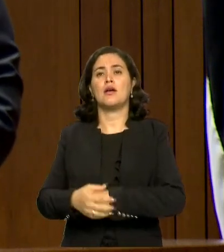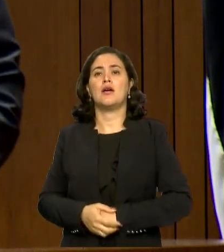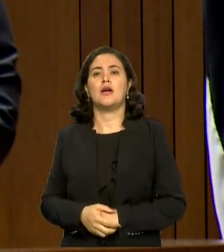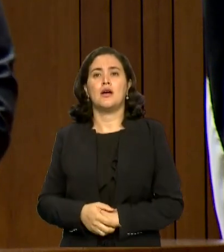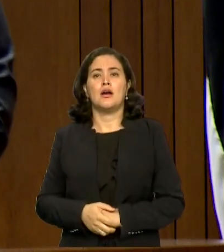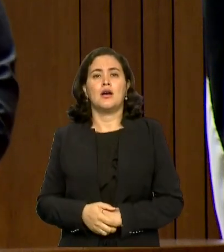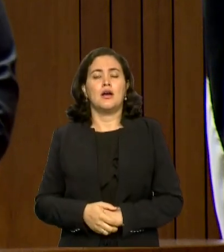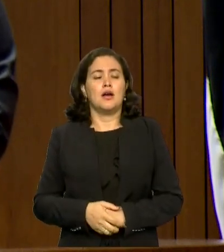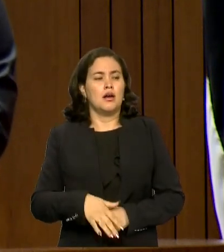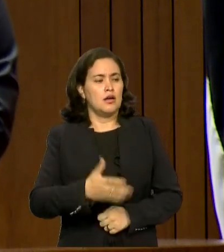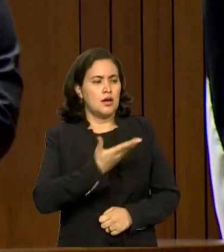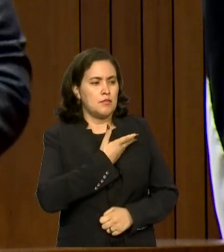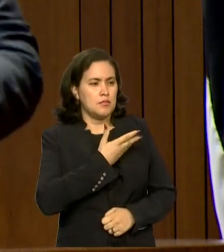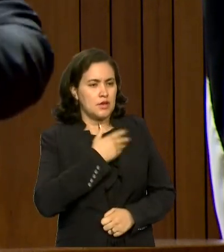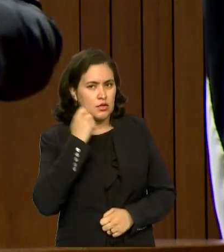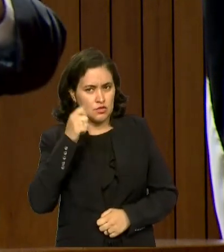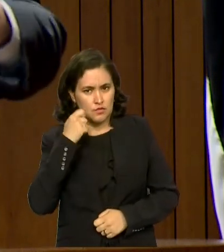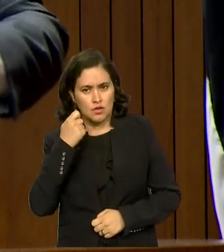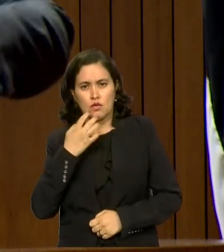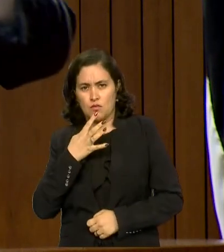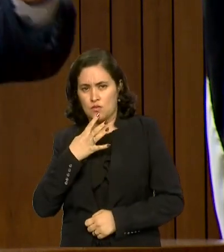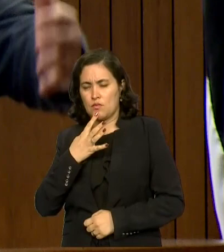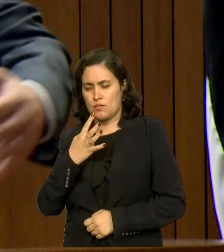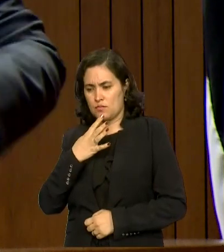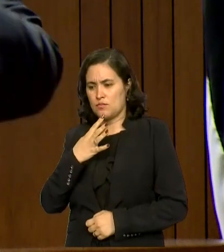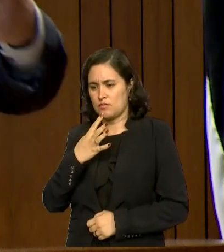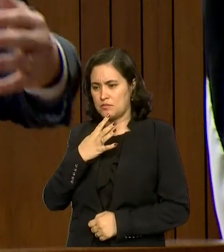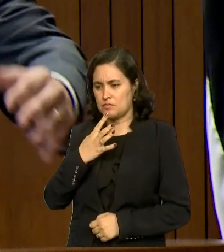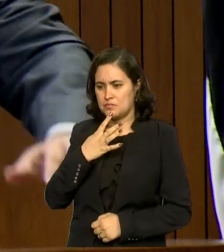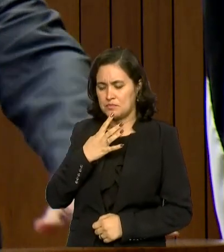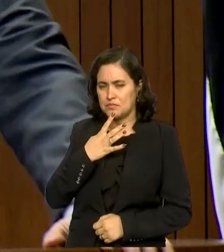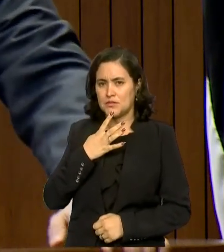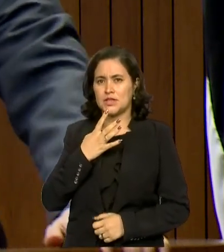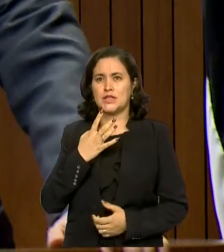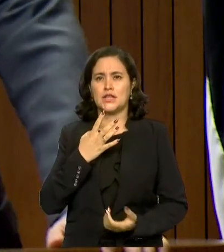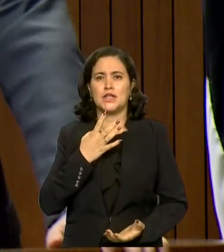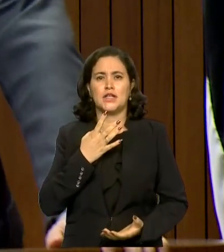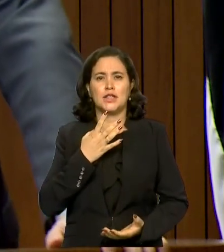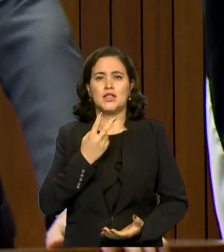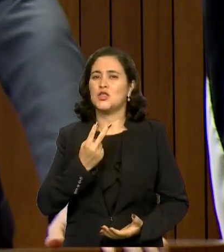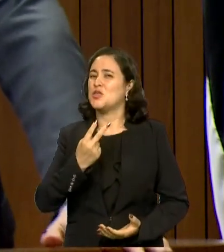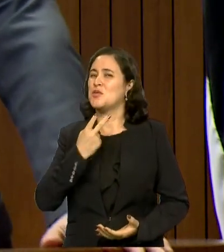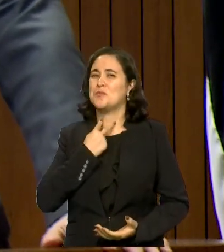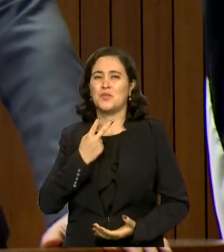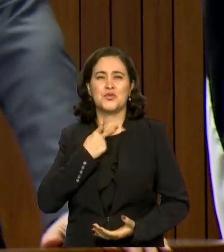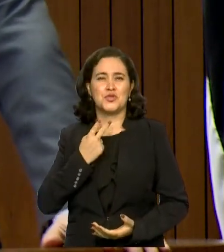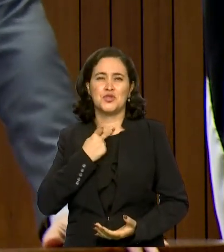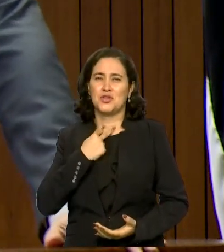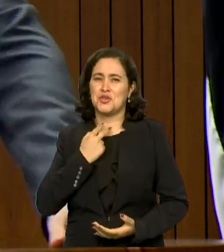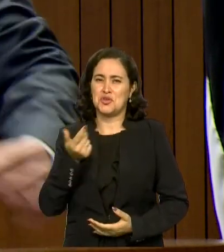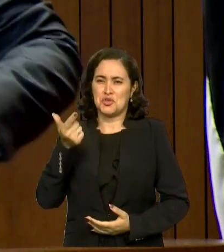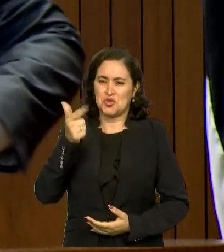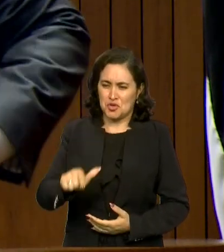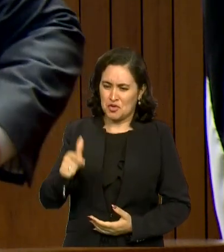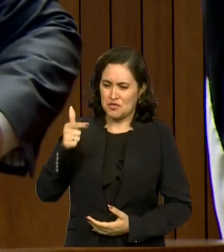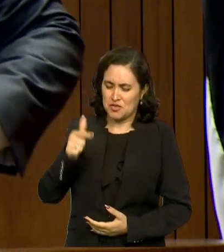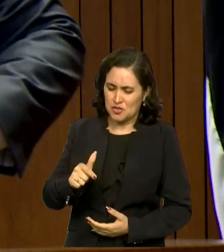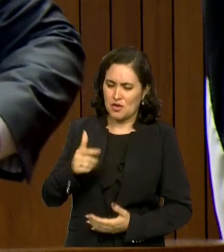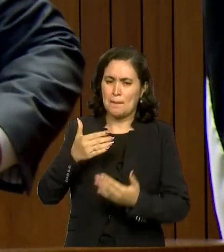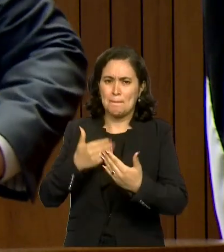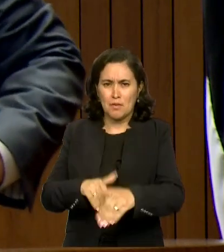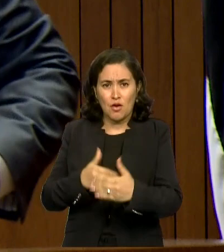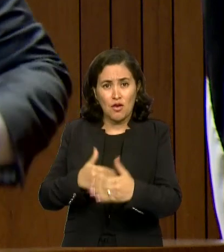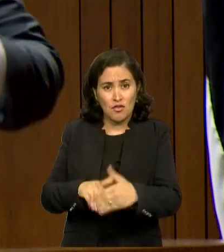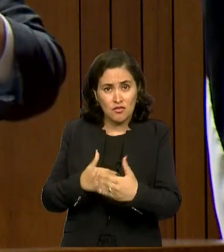que são advogados sabem disso, não havia oportunidade de você ficar até tentando a prova, o exame da ordem antes de se formar. Eu tive que me